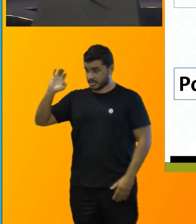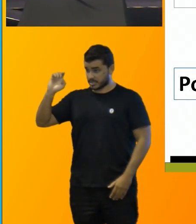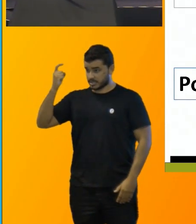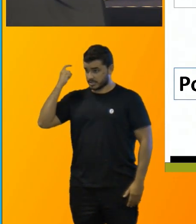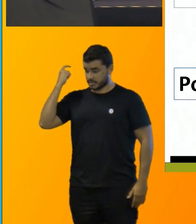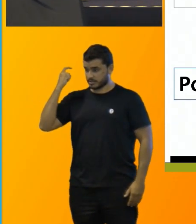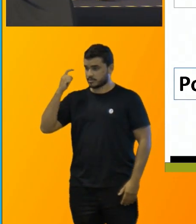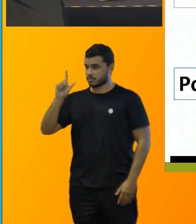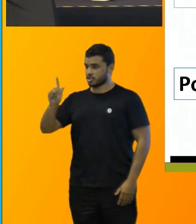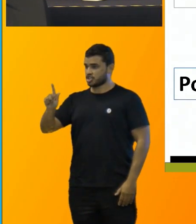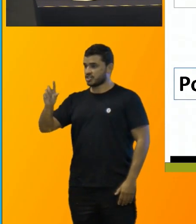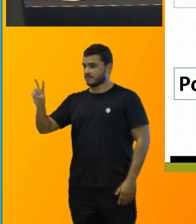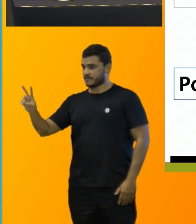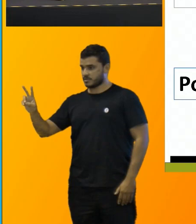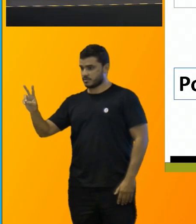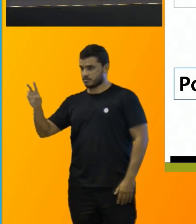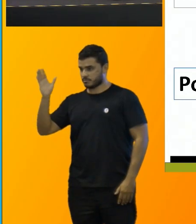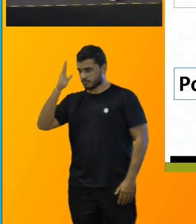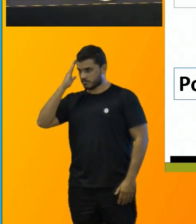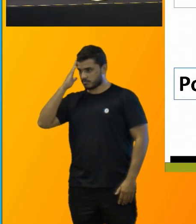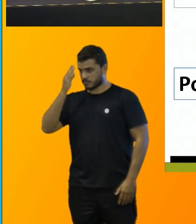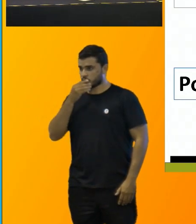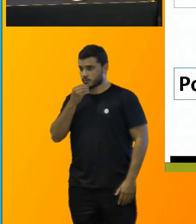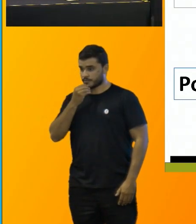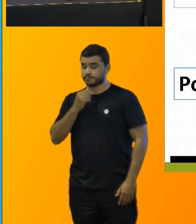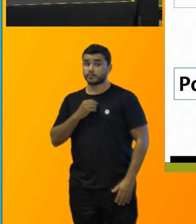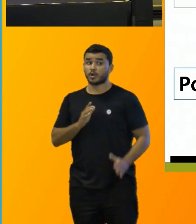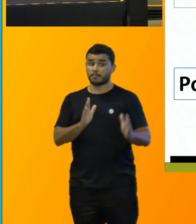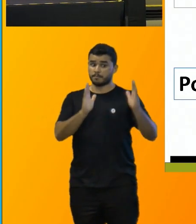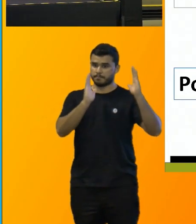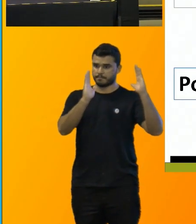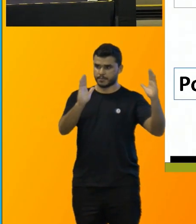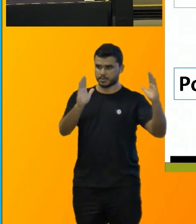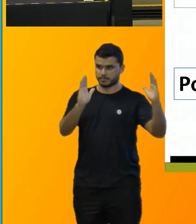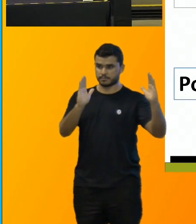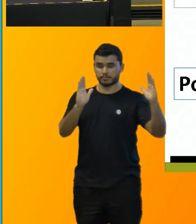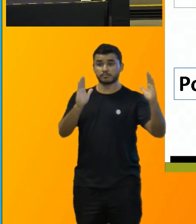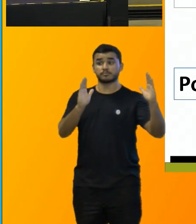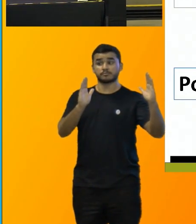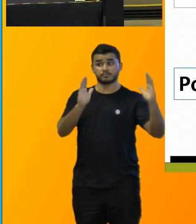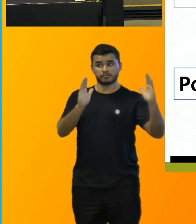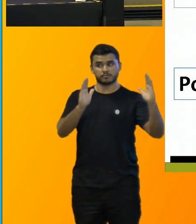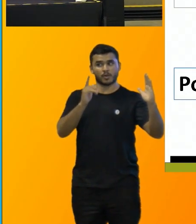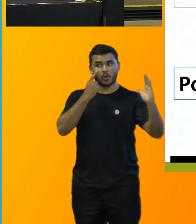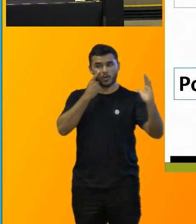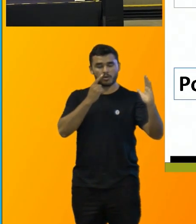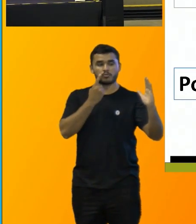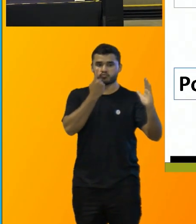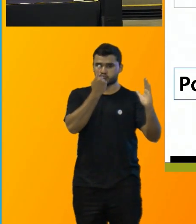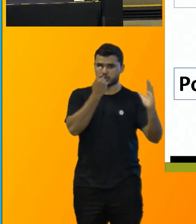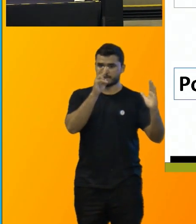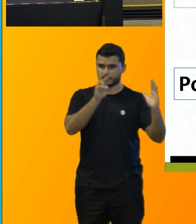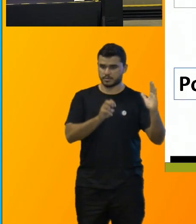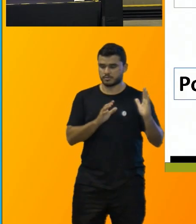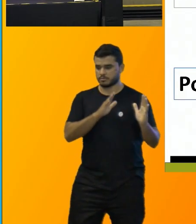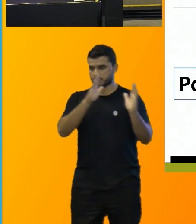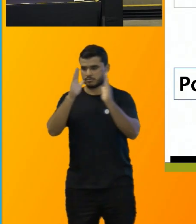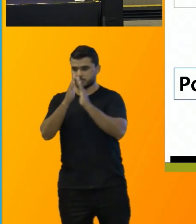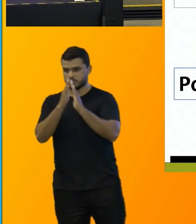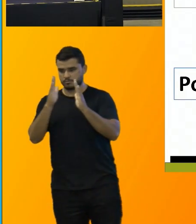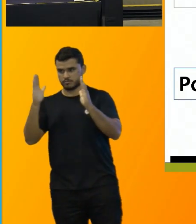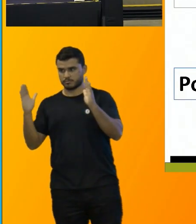falando, didaticamente falando, a era Vargas em 3 momentos. Eu disse quantos? 3. De 30